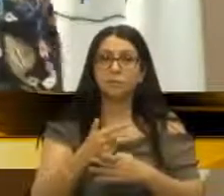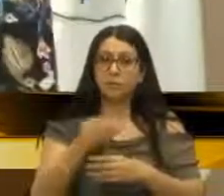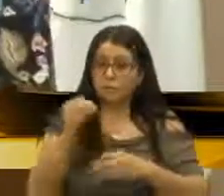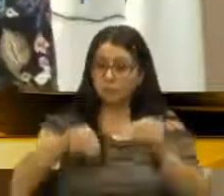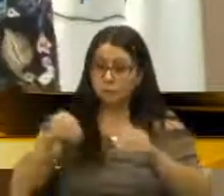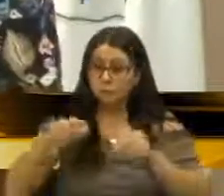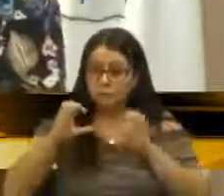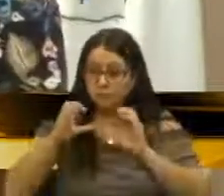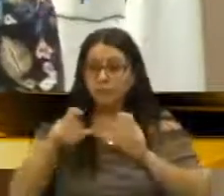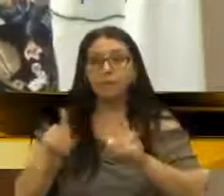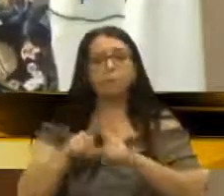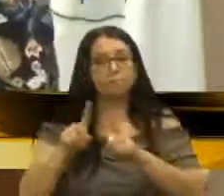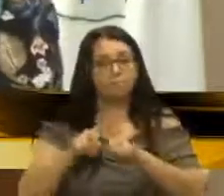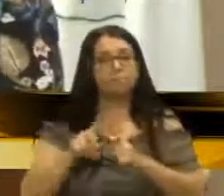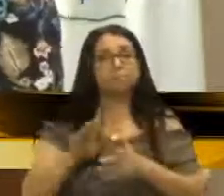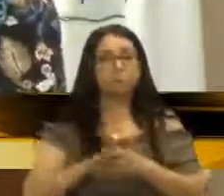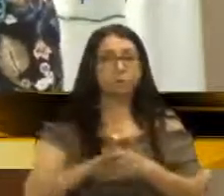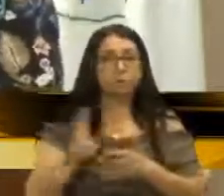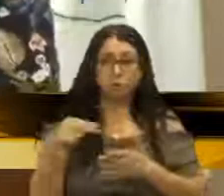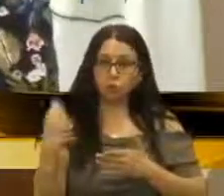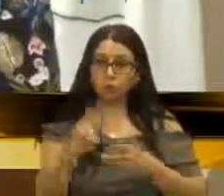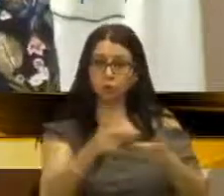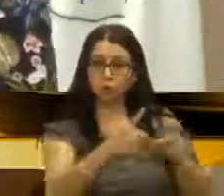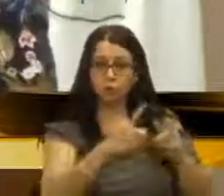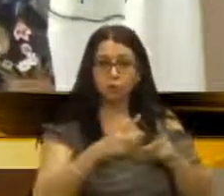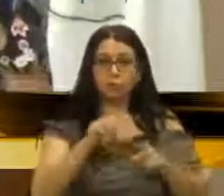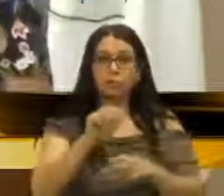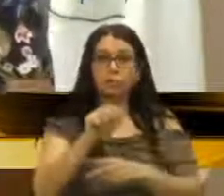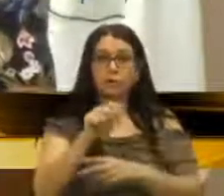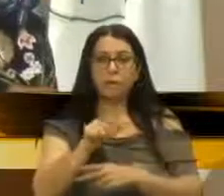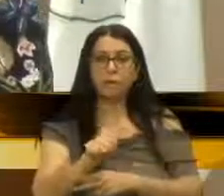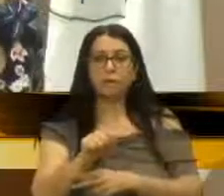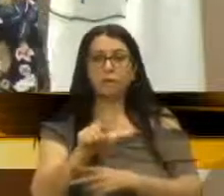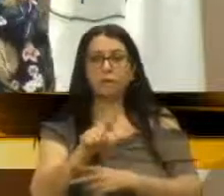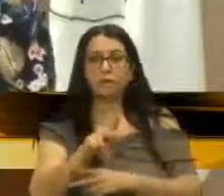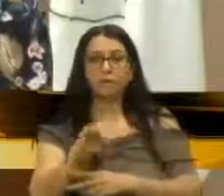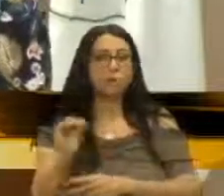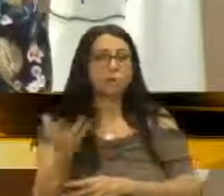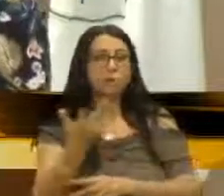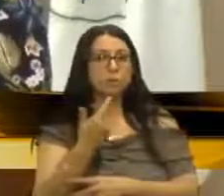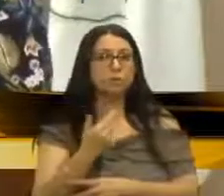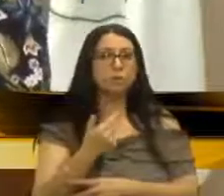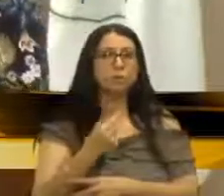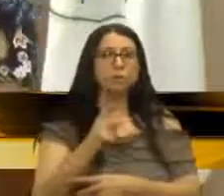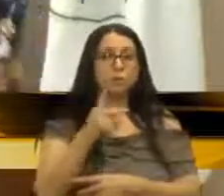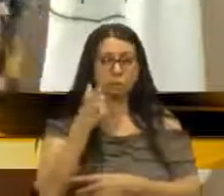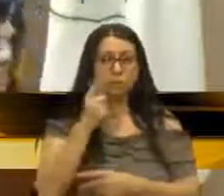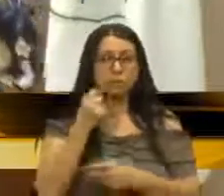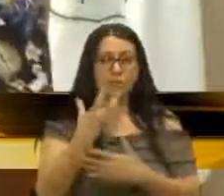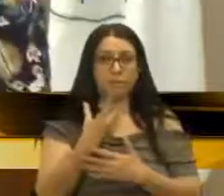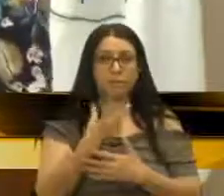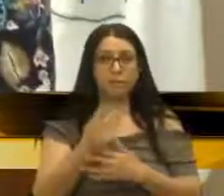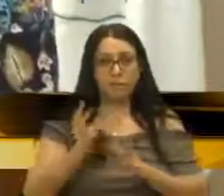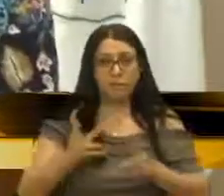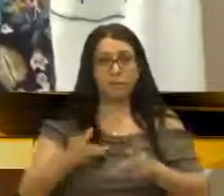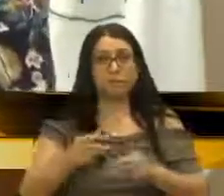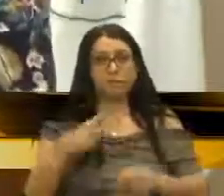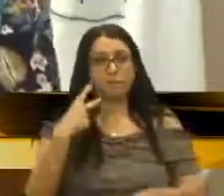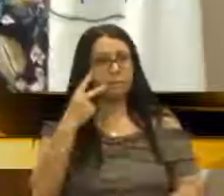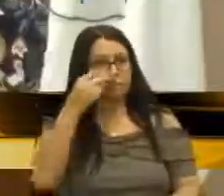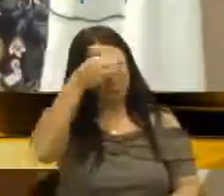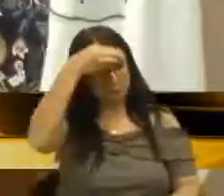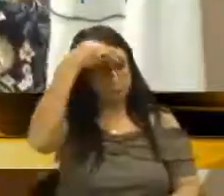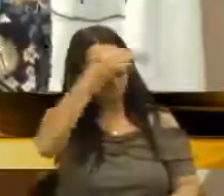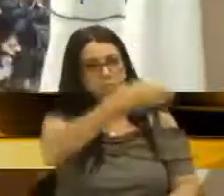de milho também do nosso distrito de santa lúcia pique e assim todos os botões que contemplada com esse maquinário morador que sua